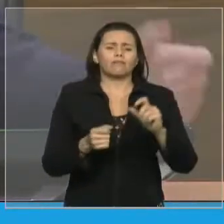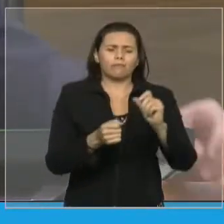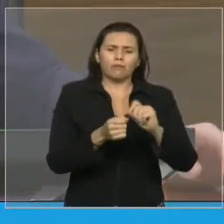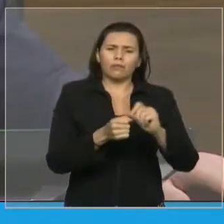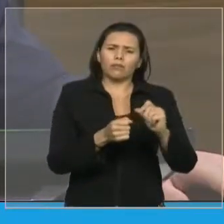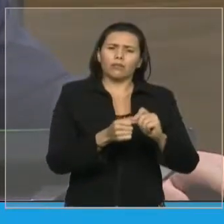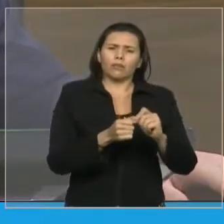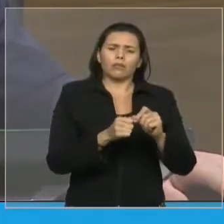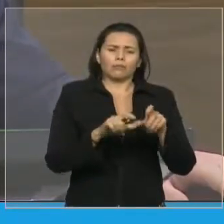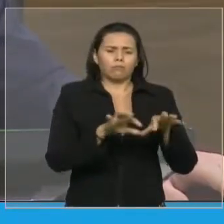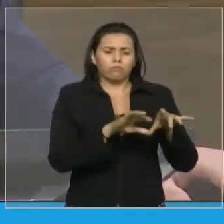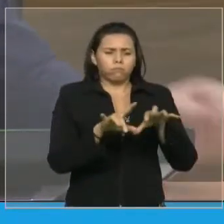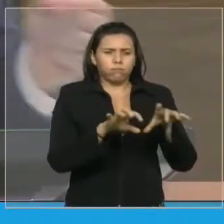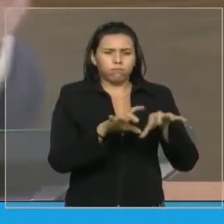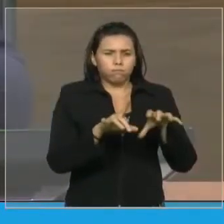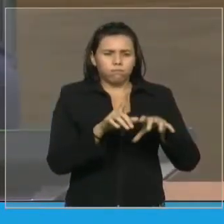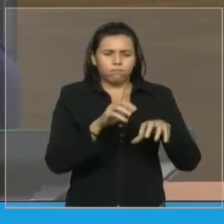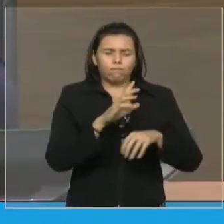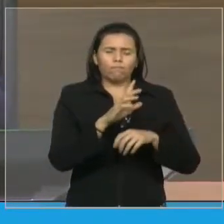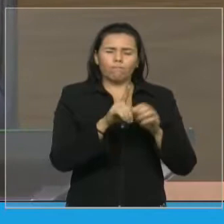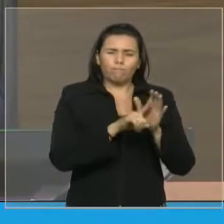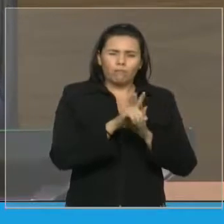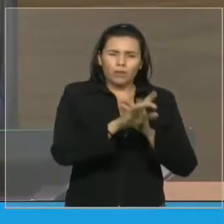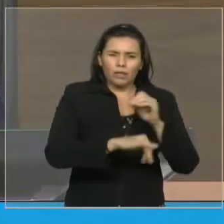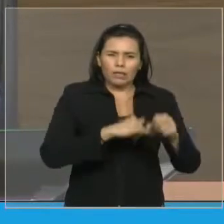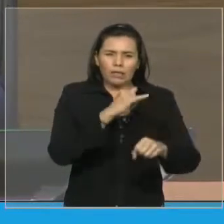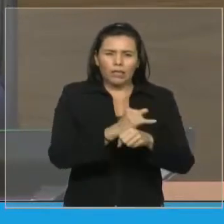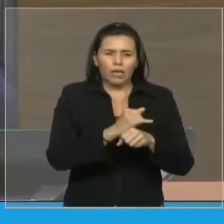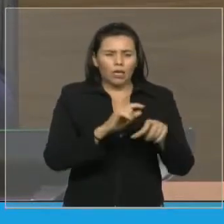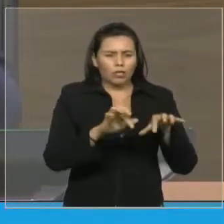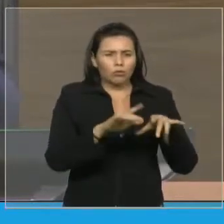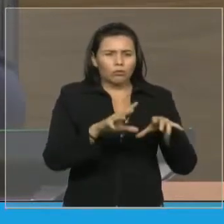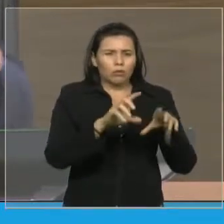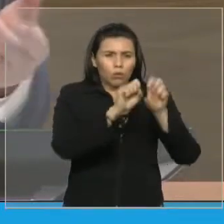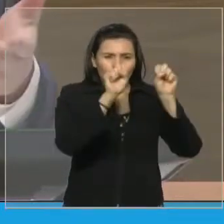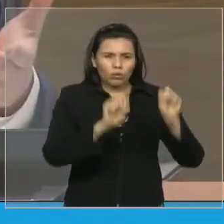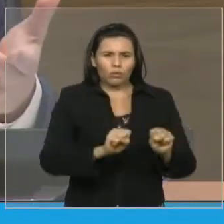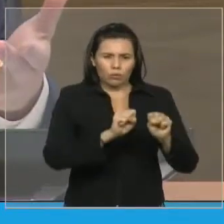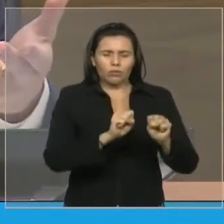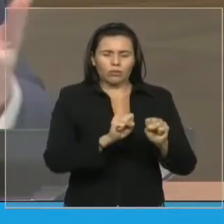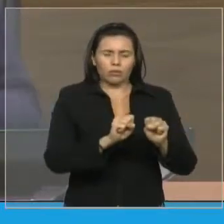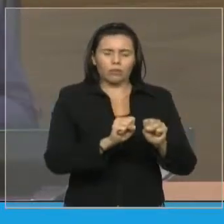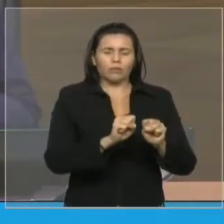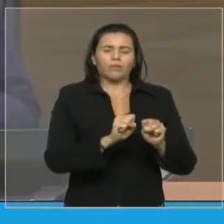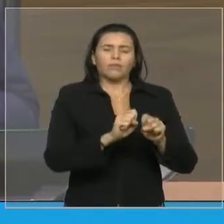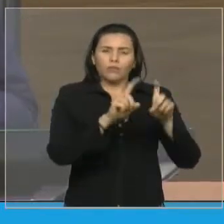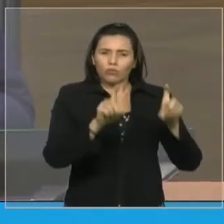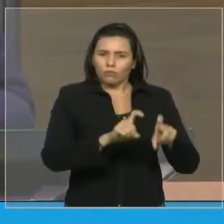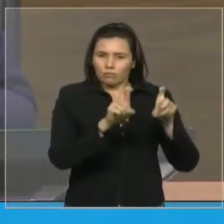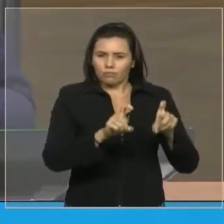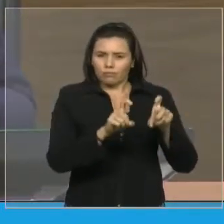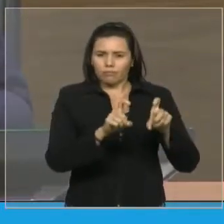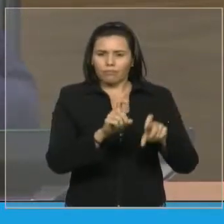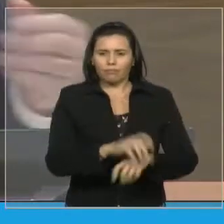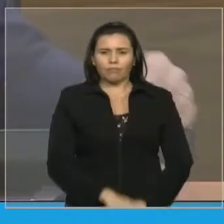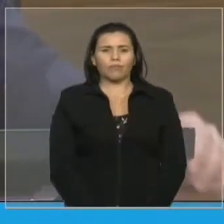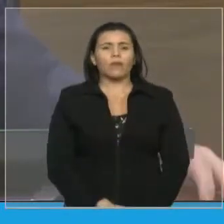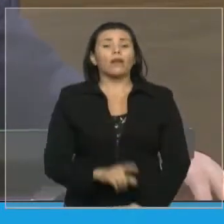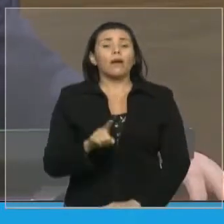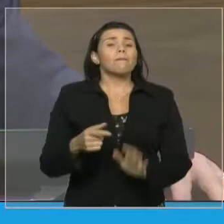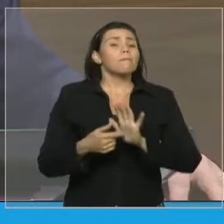tempo já se consegue fazer isso, e isso é apenas porque nós temos que falar daquilo que o cidadão comum percebe, um dos